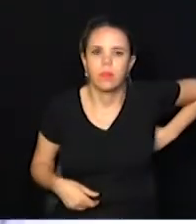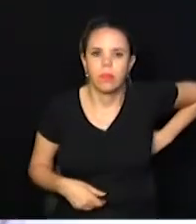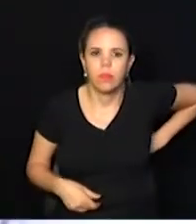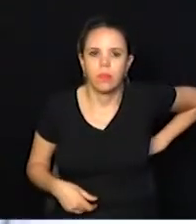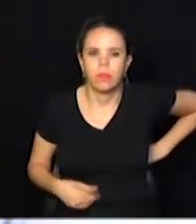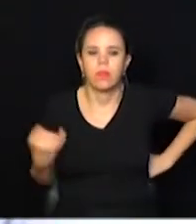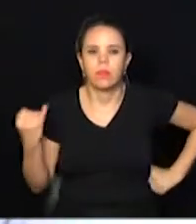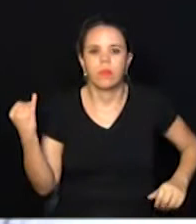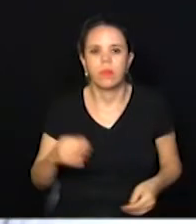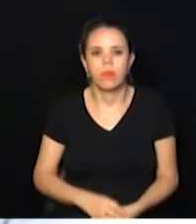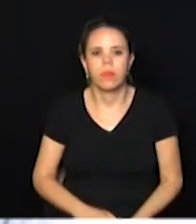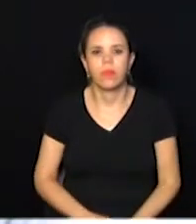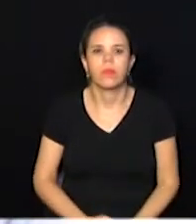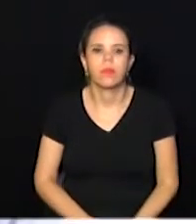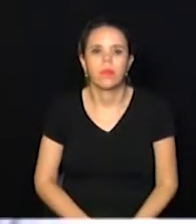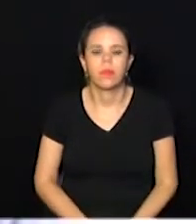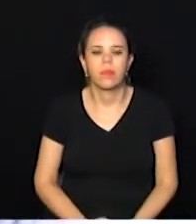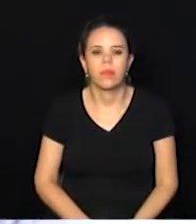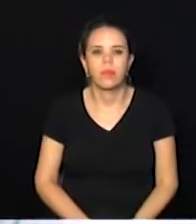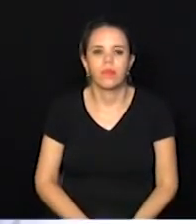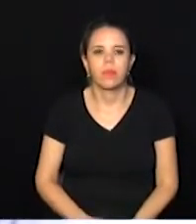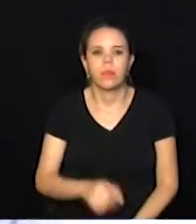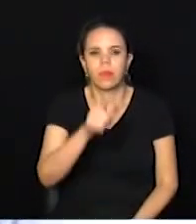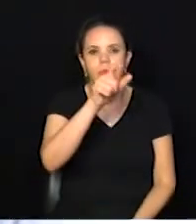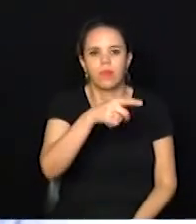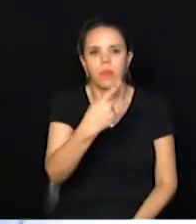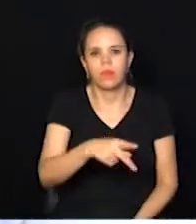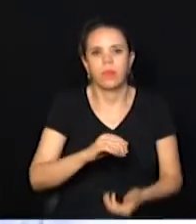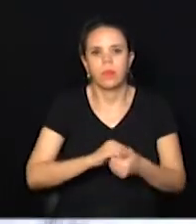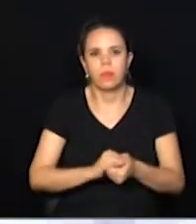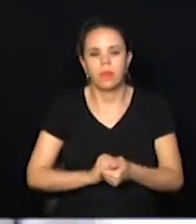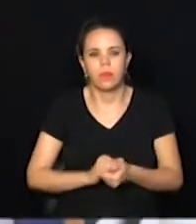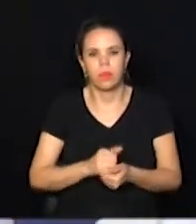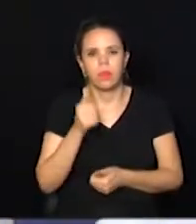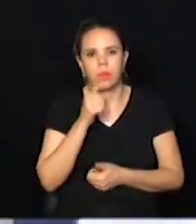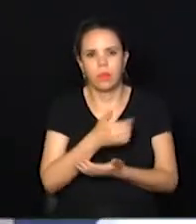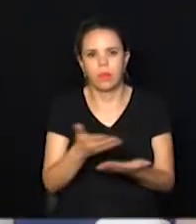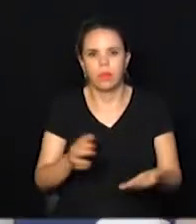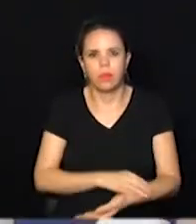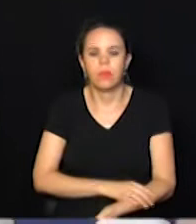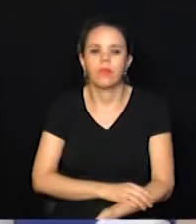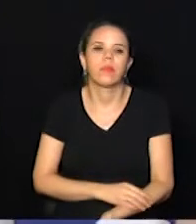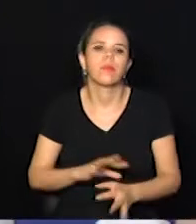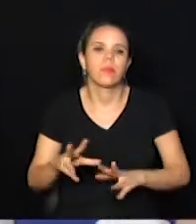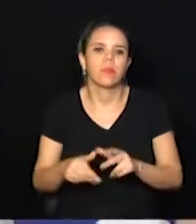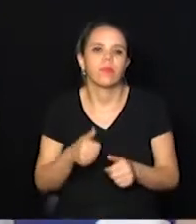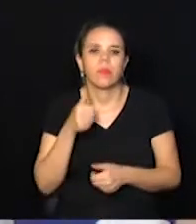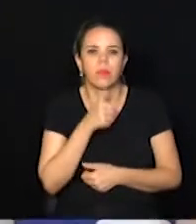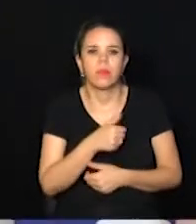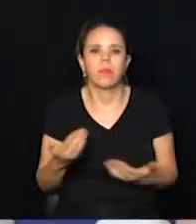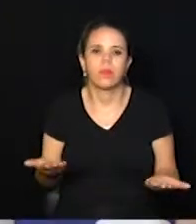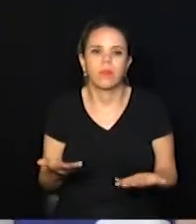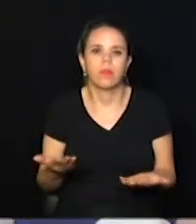muito importante. E, em sua pessoa, cumprimento todas as mulheres e todas as mulheres que